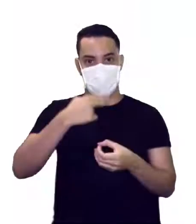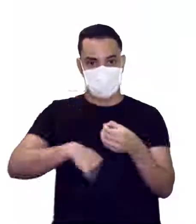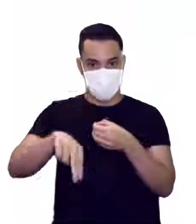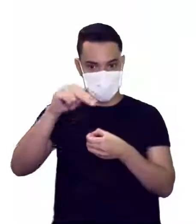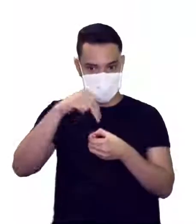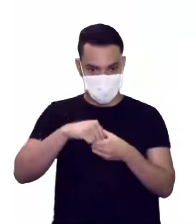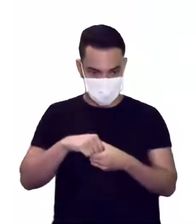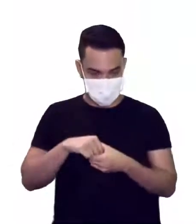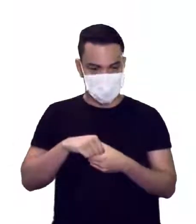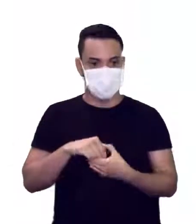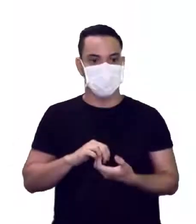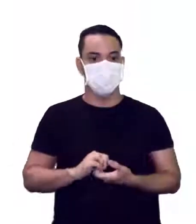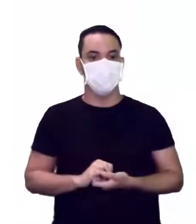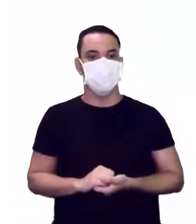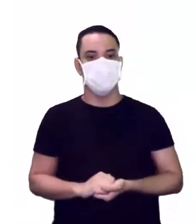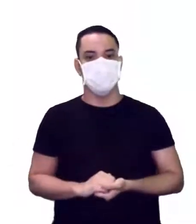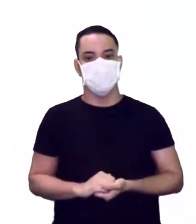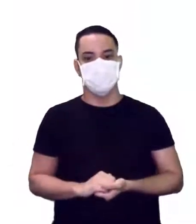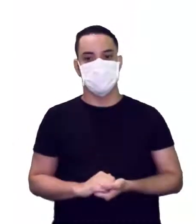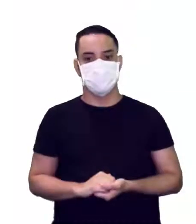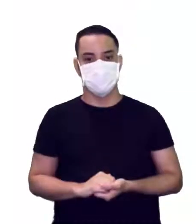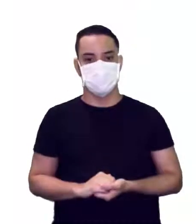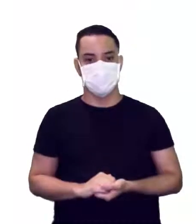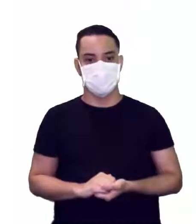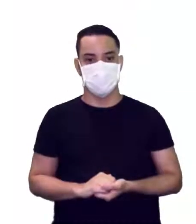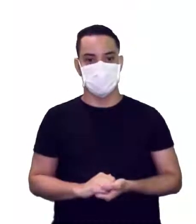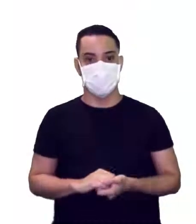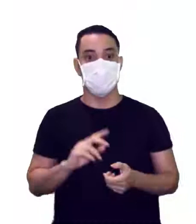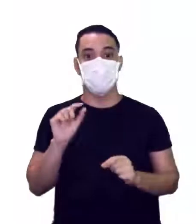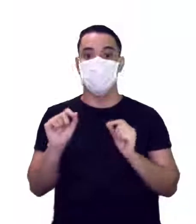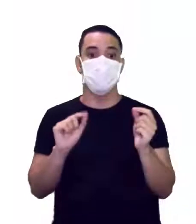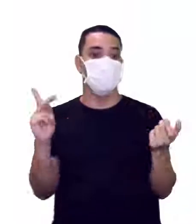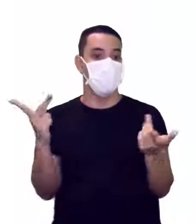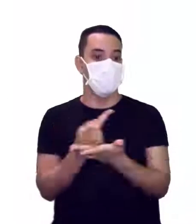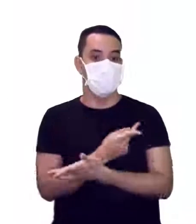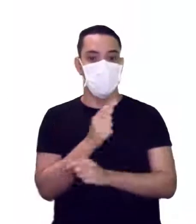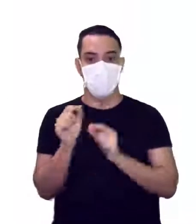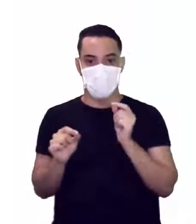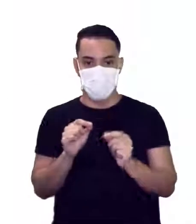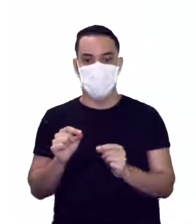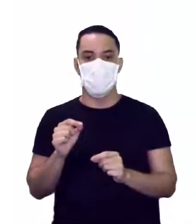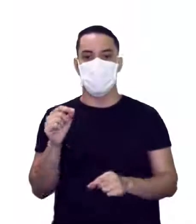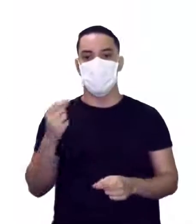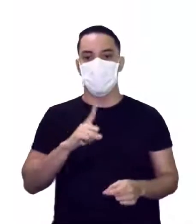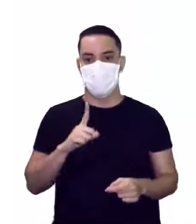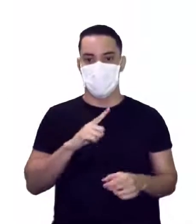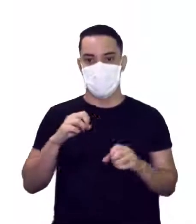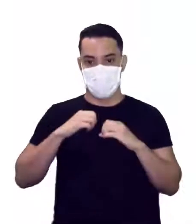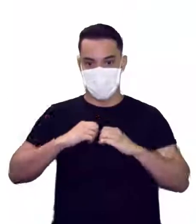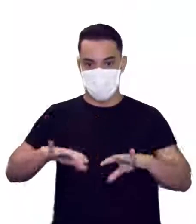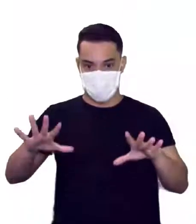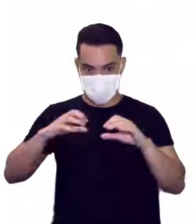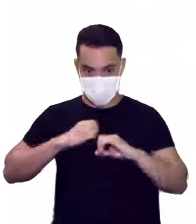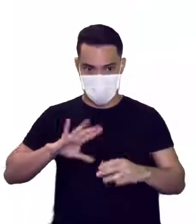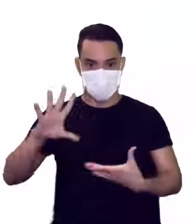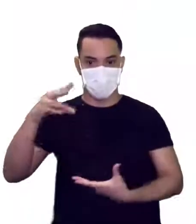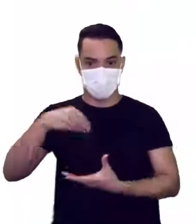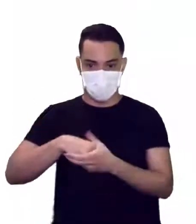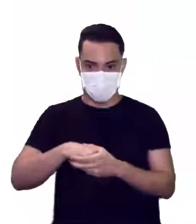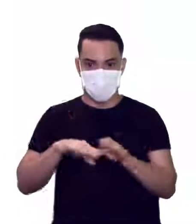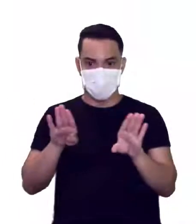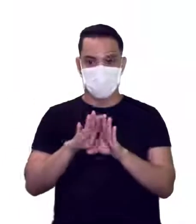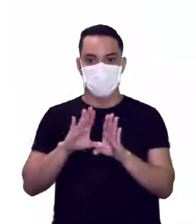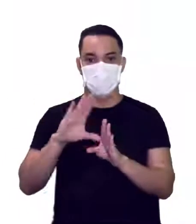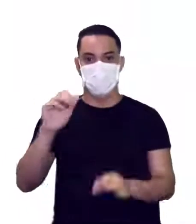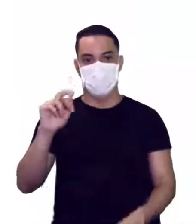caso, tá? Este, o que vai acontecer? Induz neste uma distribuição de cargas, tá